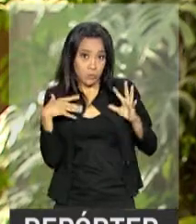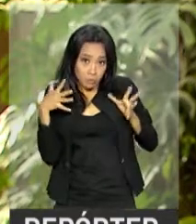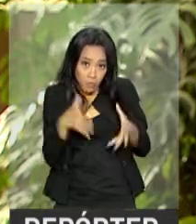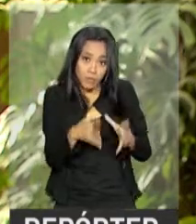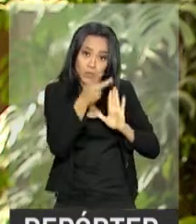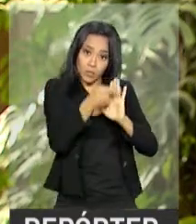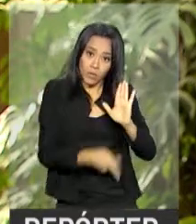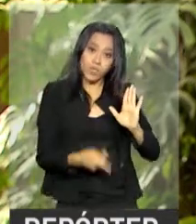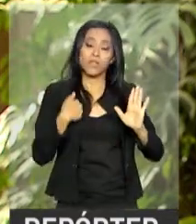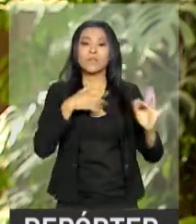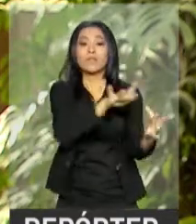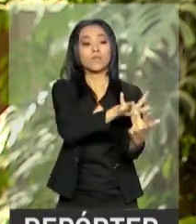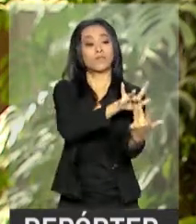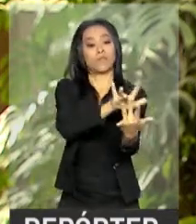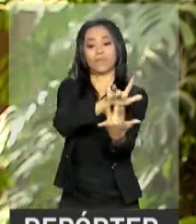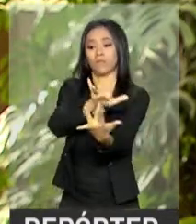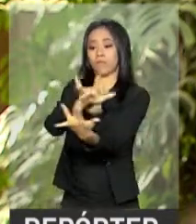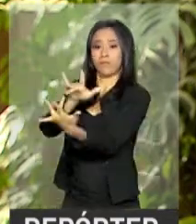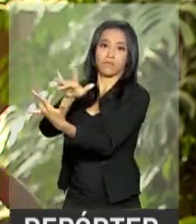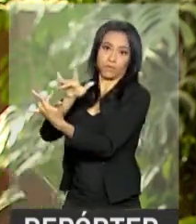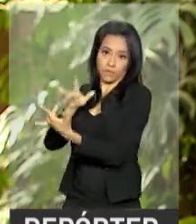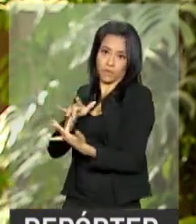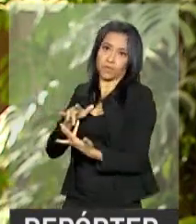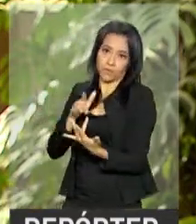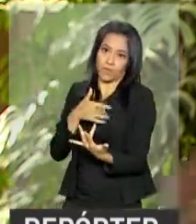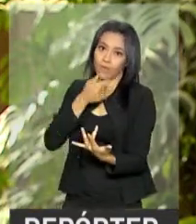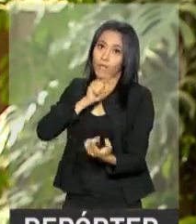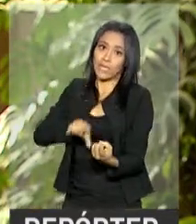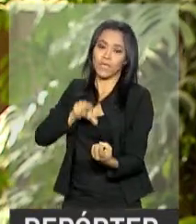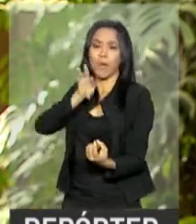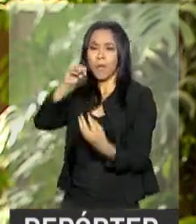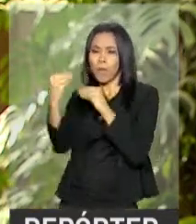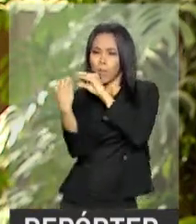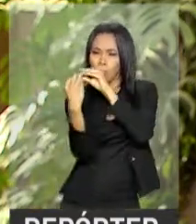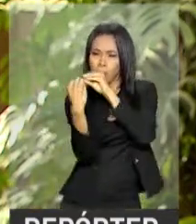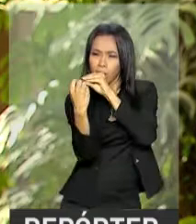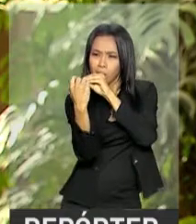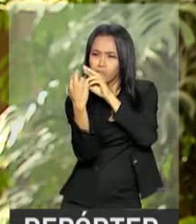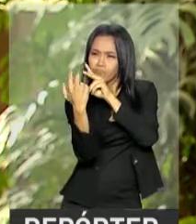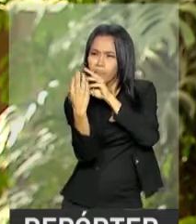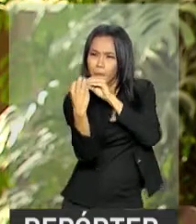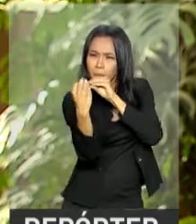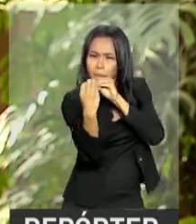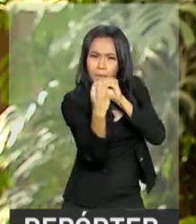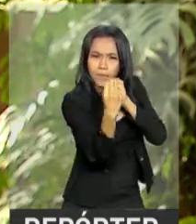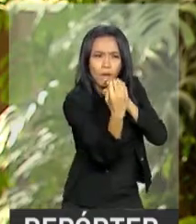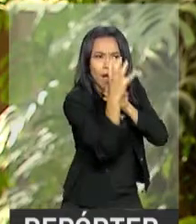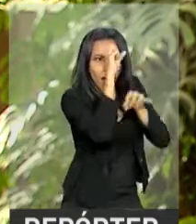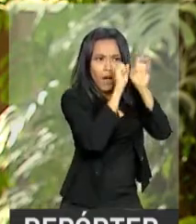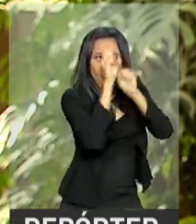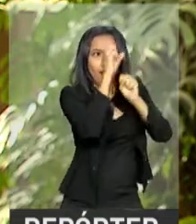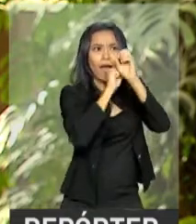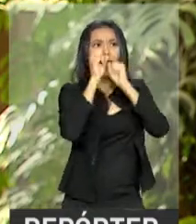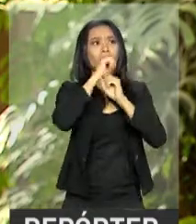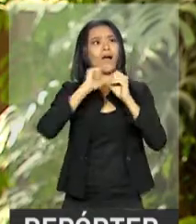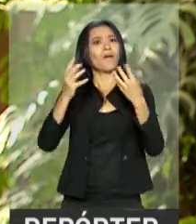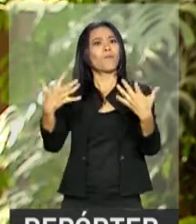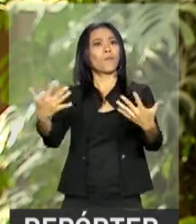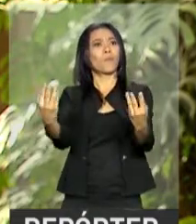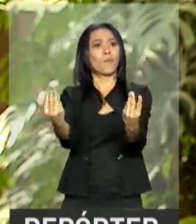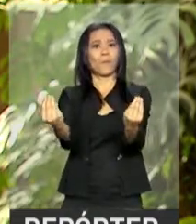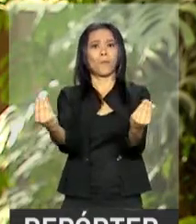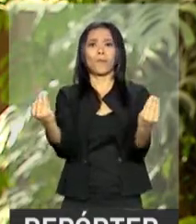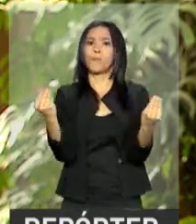entrar em contato com a língua julgamento de outros sotaques outros discursos outras narrativas muito sensíveis que